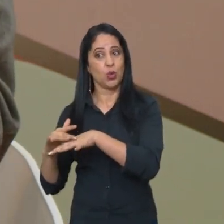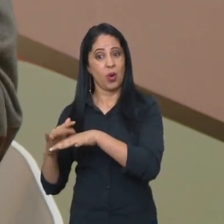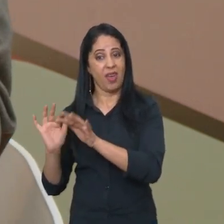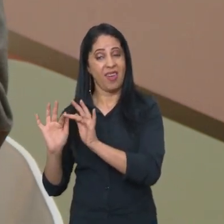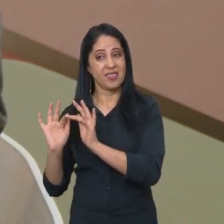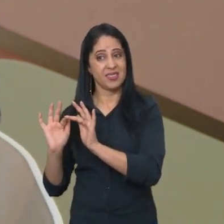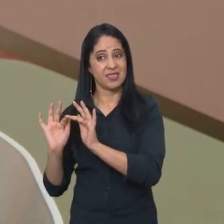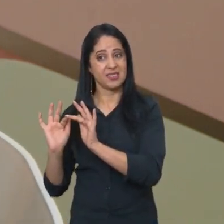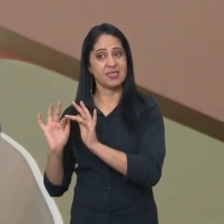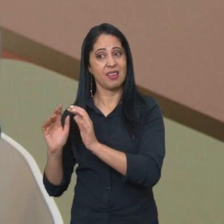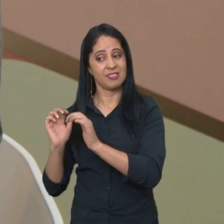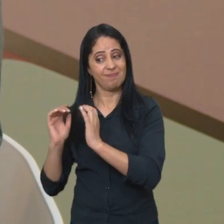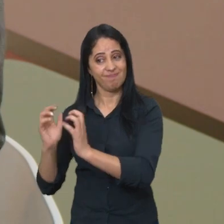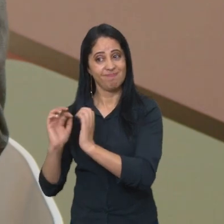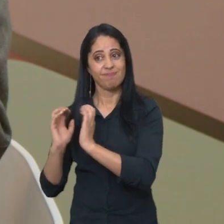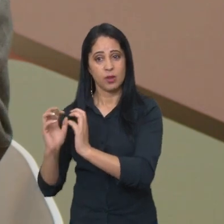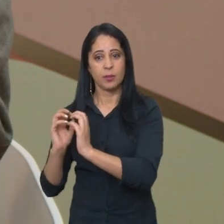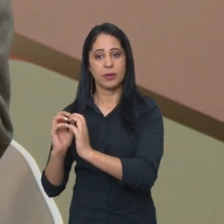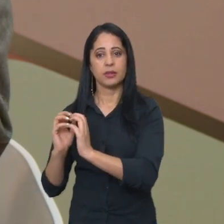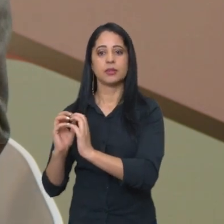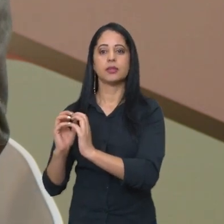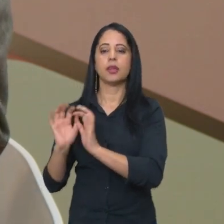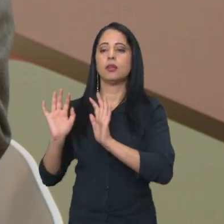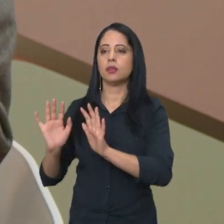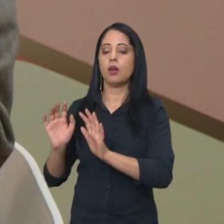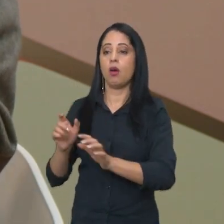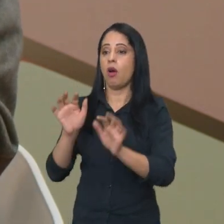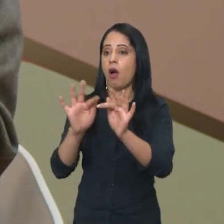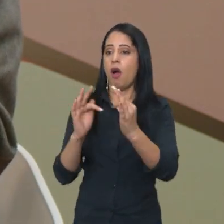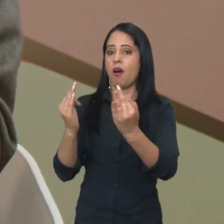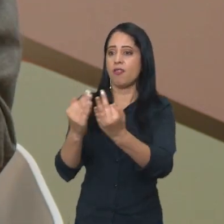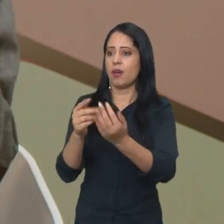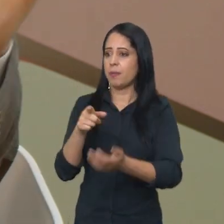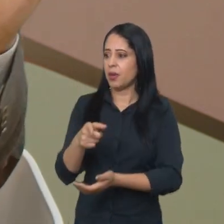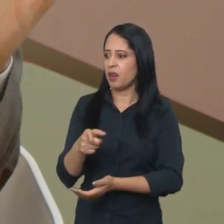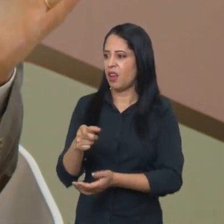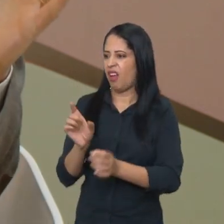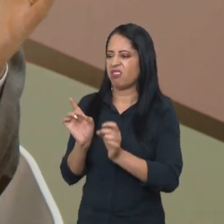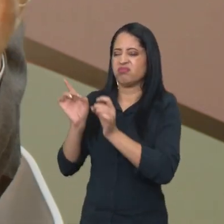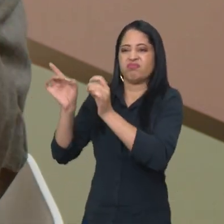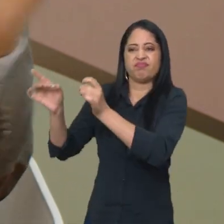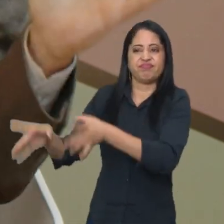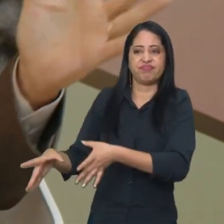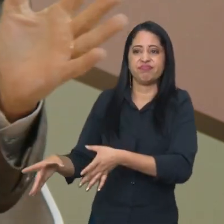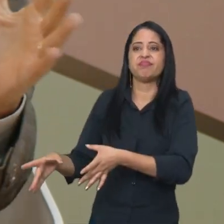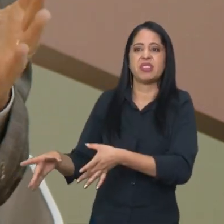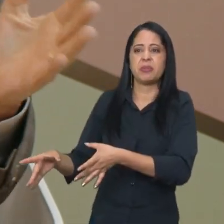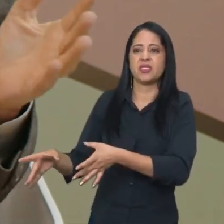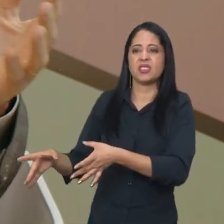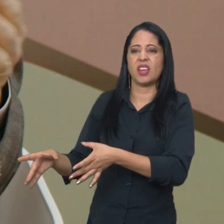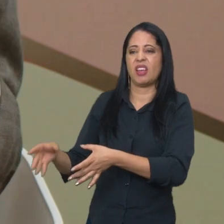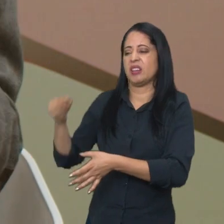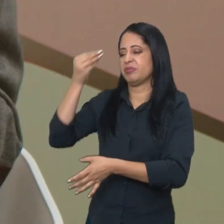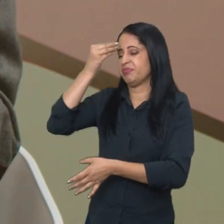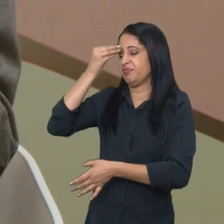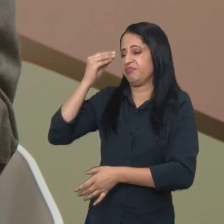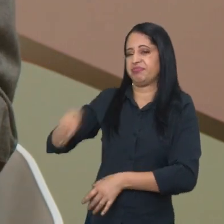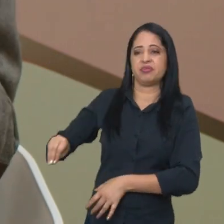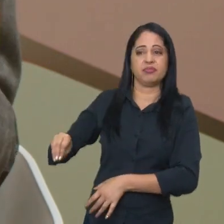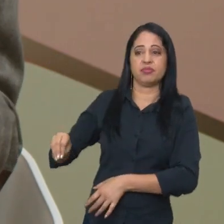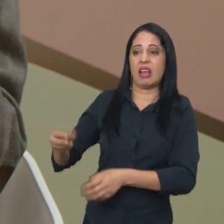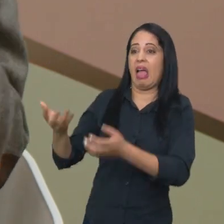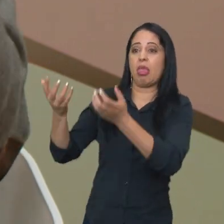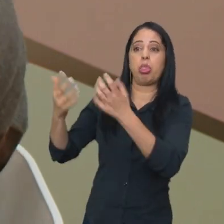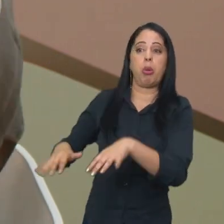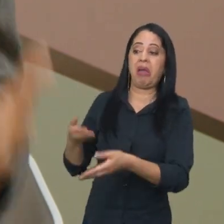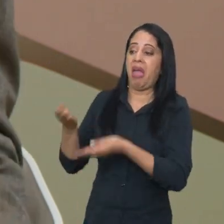que envolve essa palavra é tão forte que parece que as pessoas desistem desse paciente, desistem dela. Não. E ela daí, se ela já